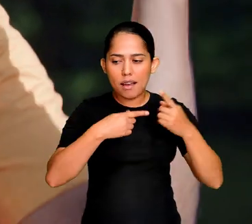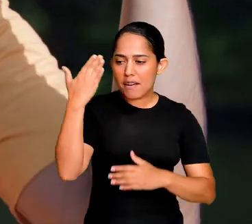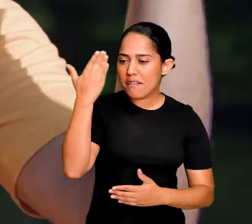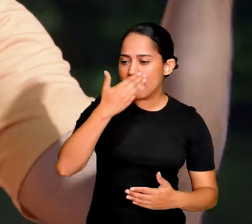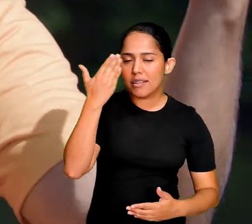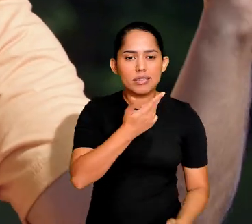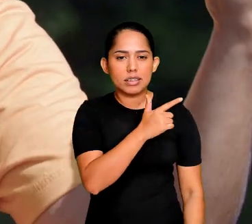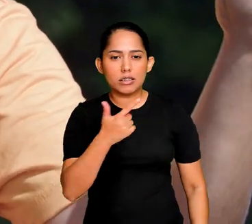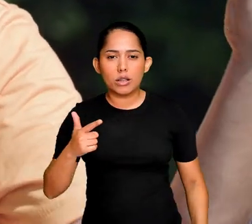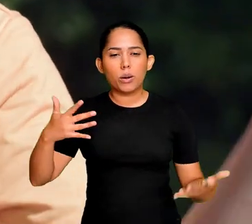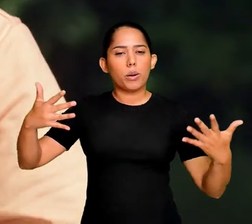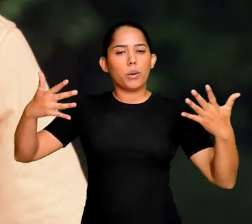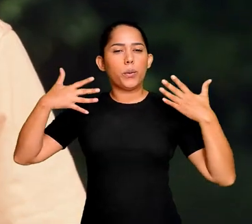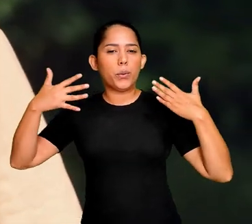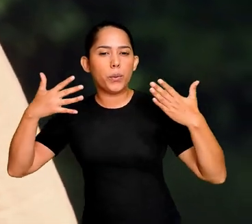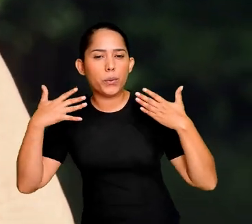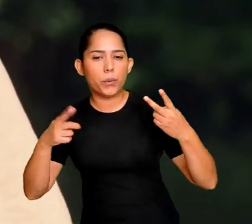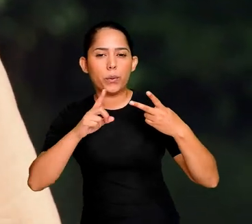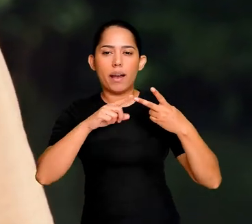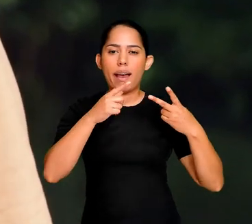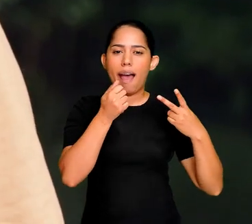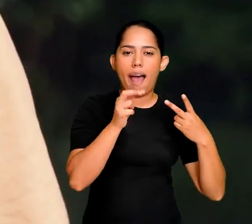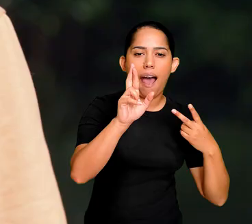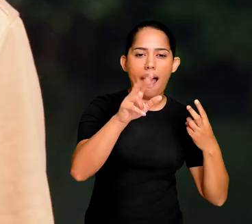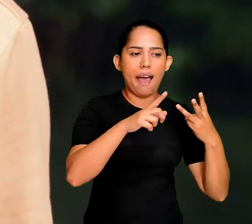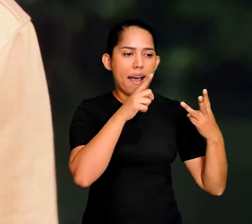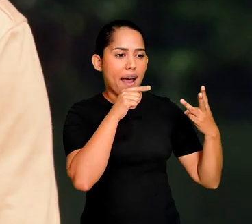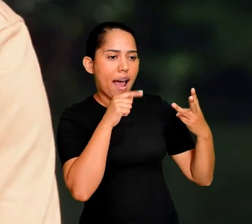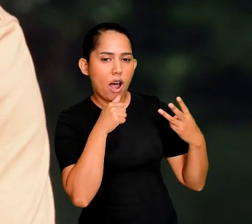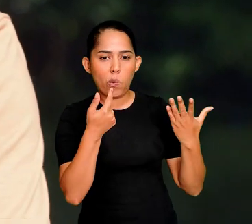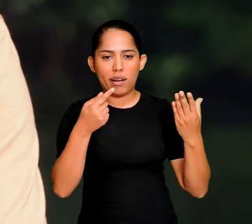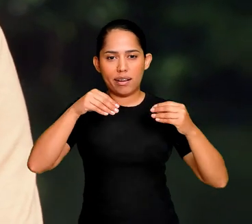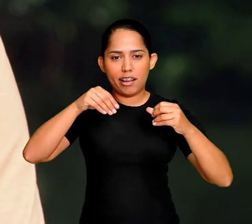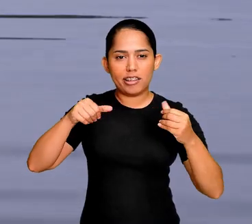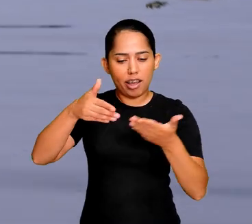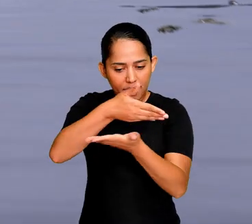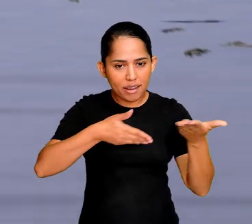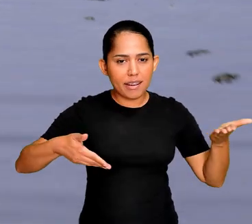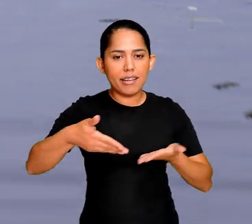invisíveis, do calor, do ar, da água e da terra.